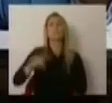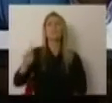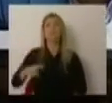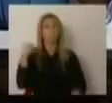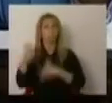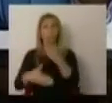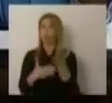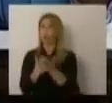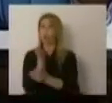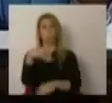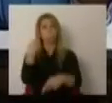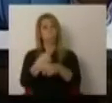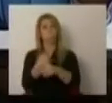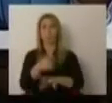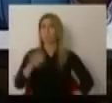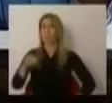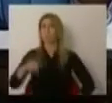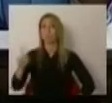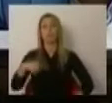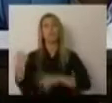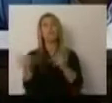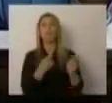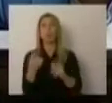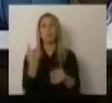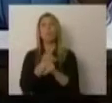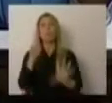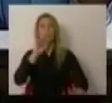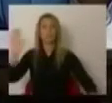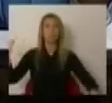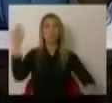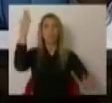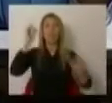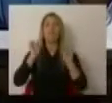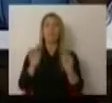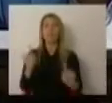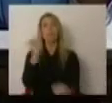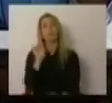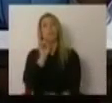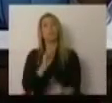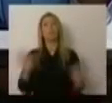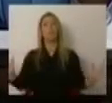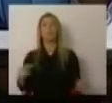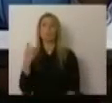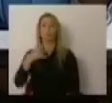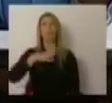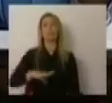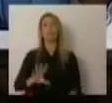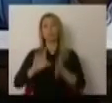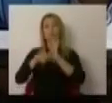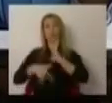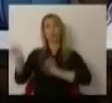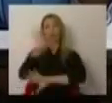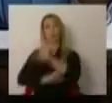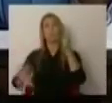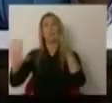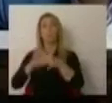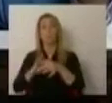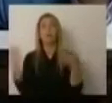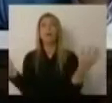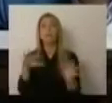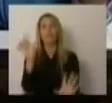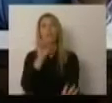este debate várias vezes, mas o problema é que ele é mesmo central e é mesmo importante para aquilo que queremos de um projeto europeu. E é tanto mais